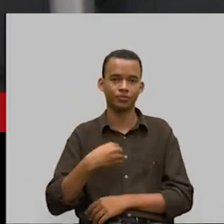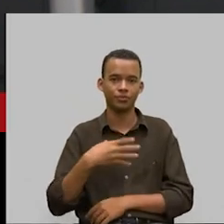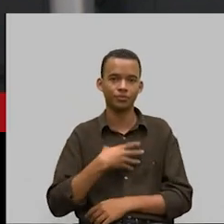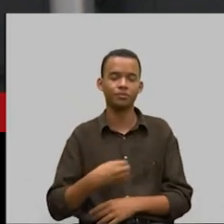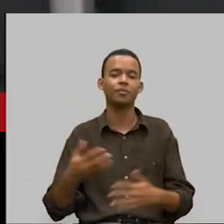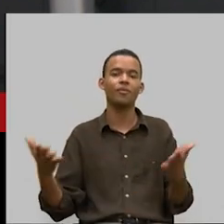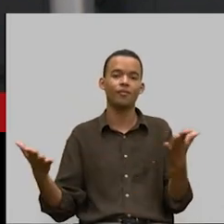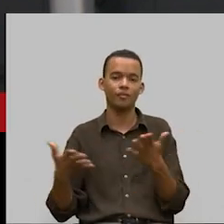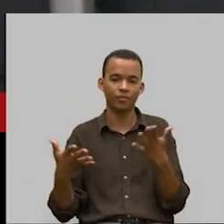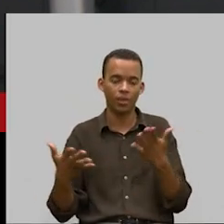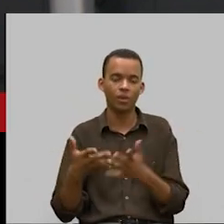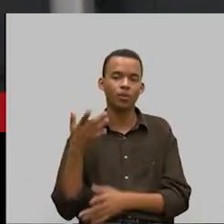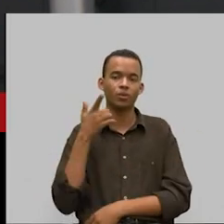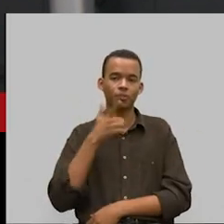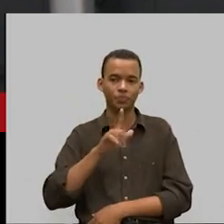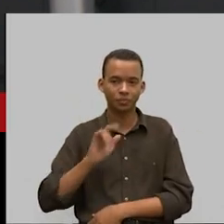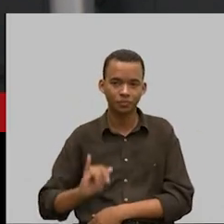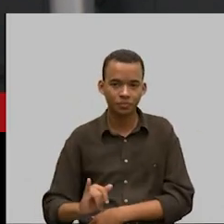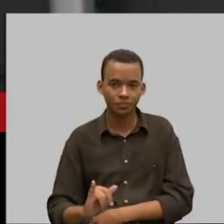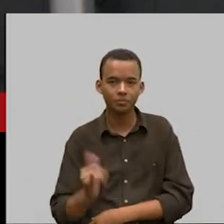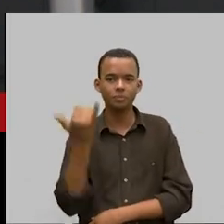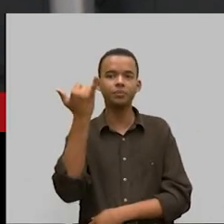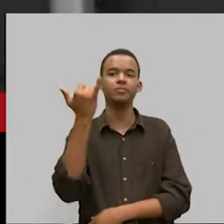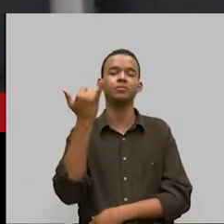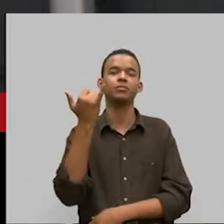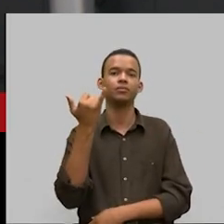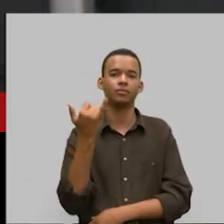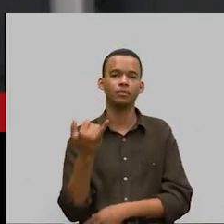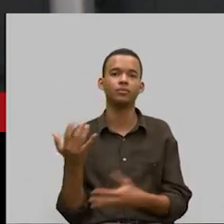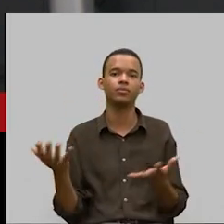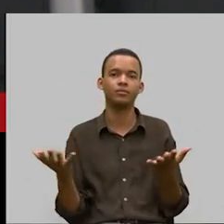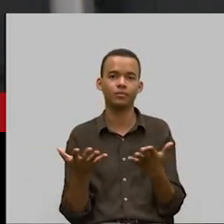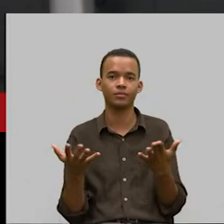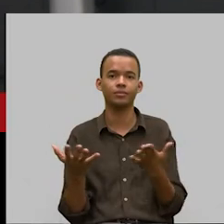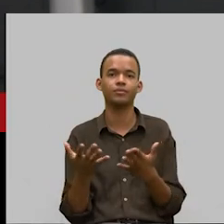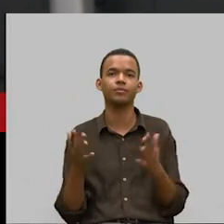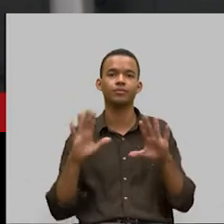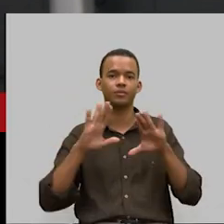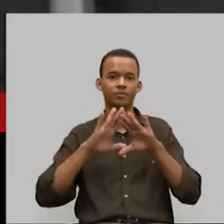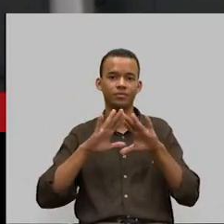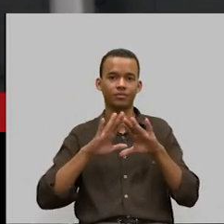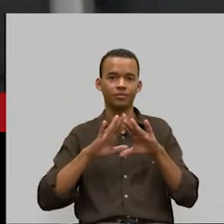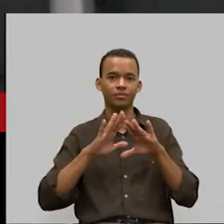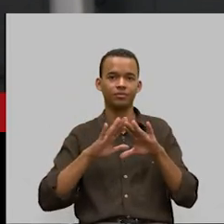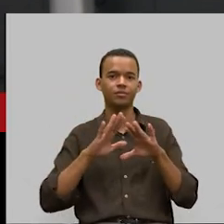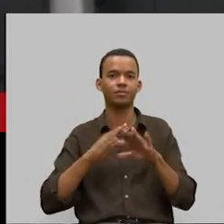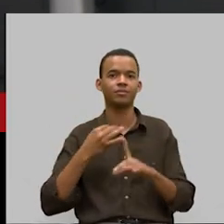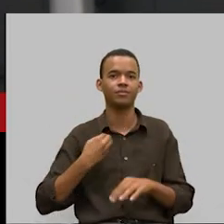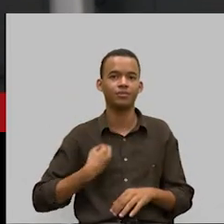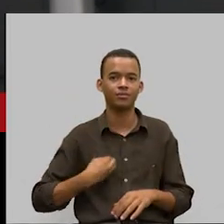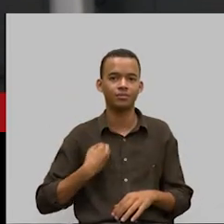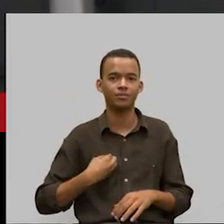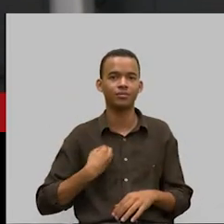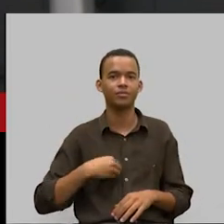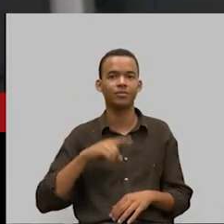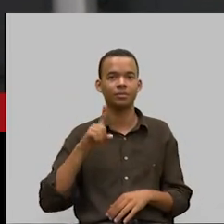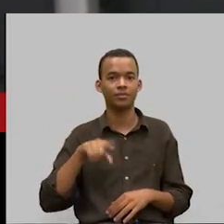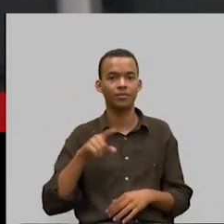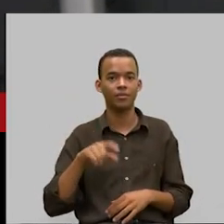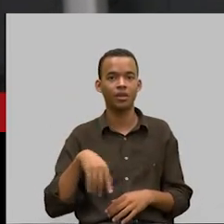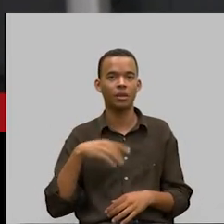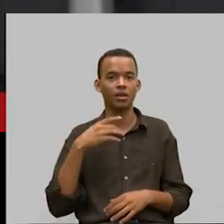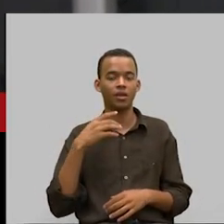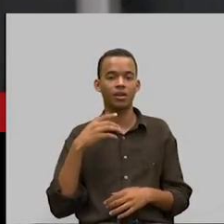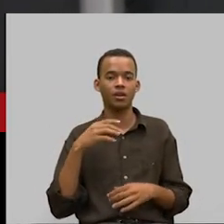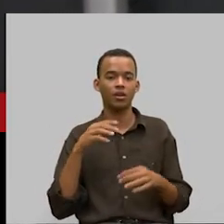a oportunidade de estarem hoje na Assembleia Legislativa É raro isso eu sei